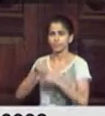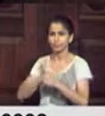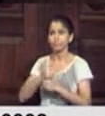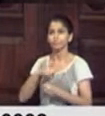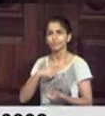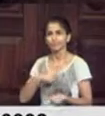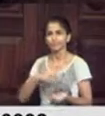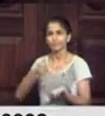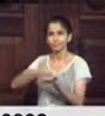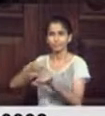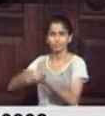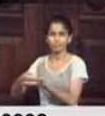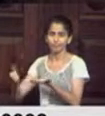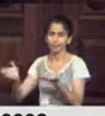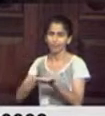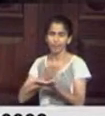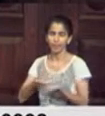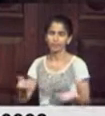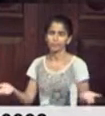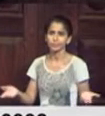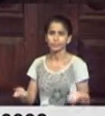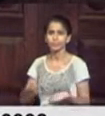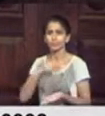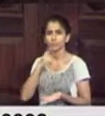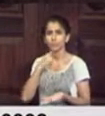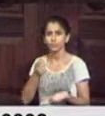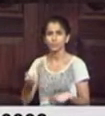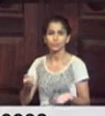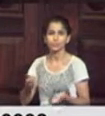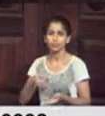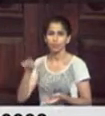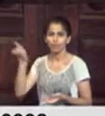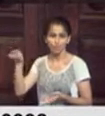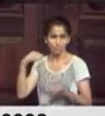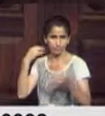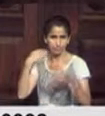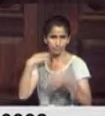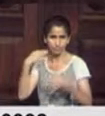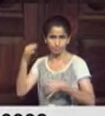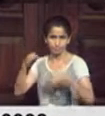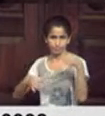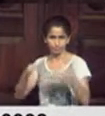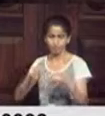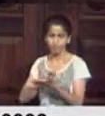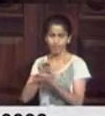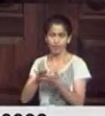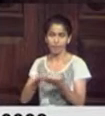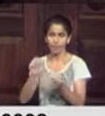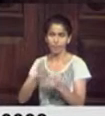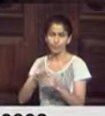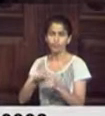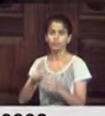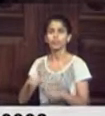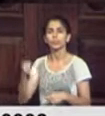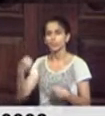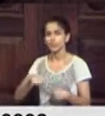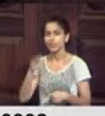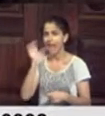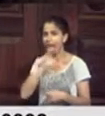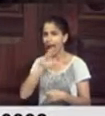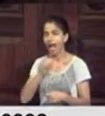principalmente receitas que são nossas de direito e que o Poder Executivo não está correndo atrás delas como deve, está